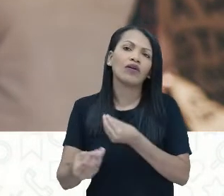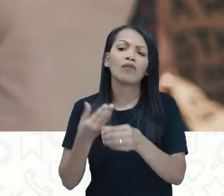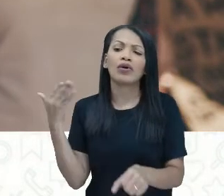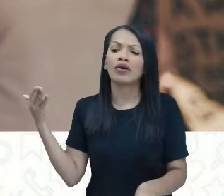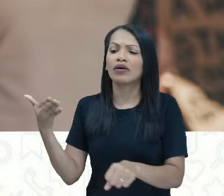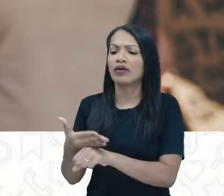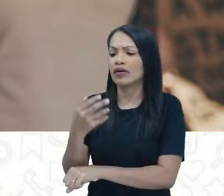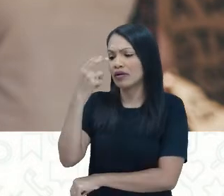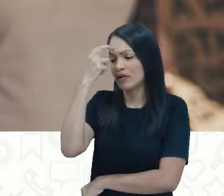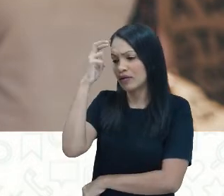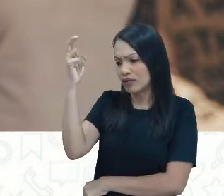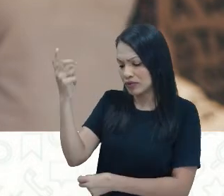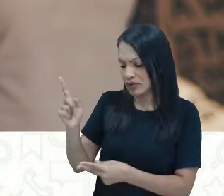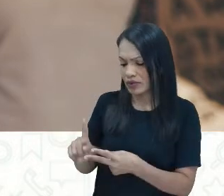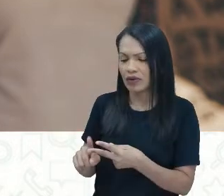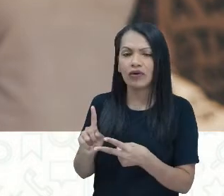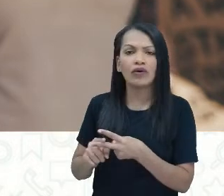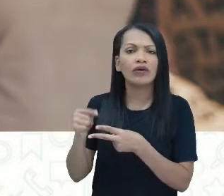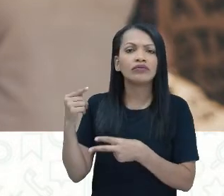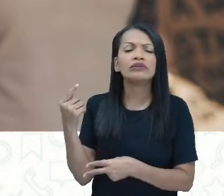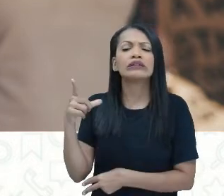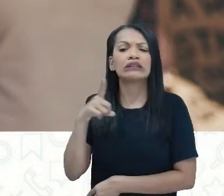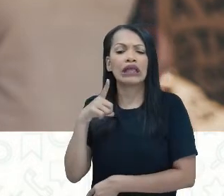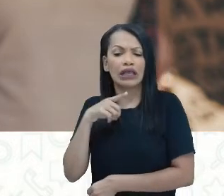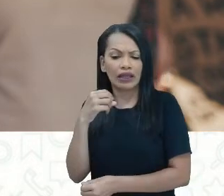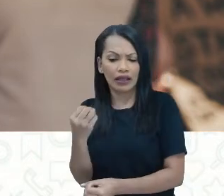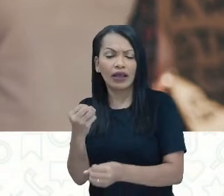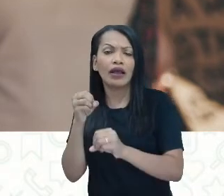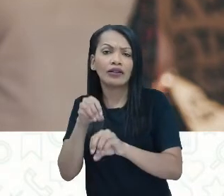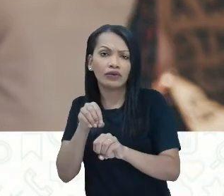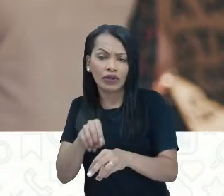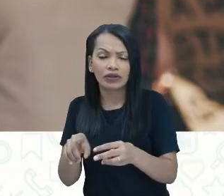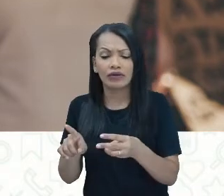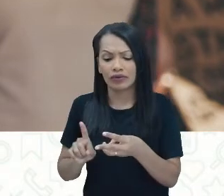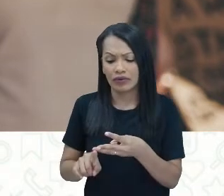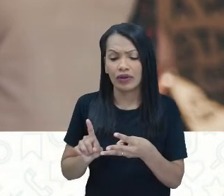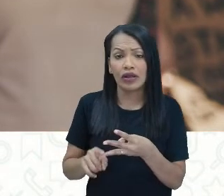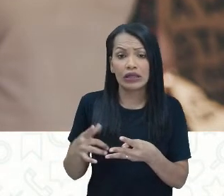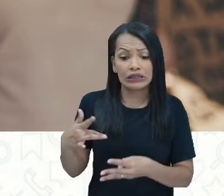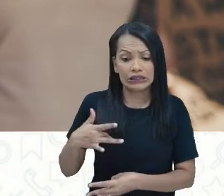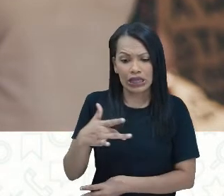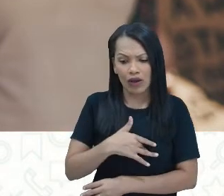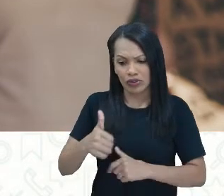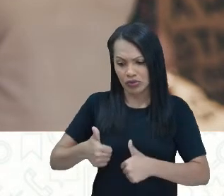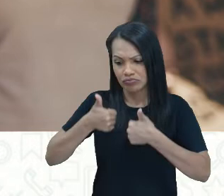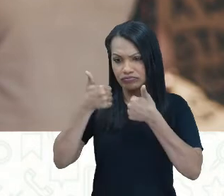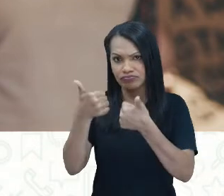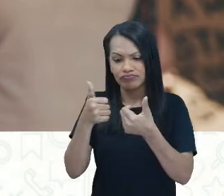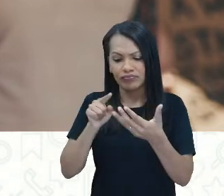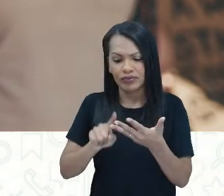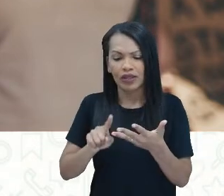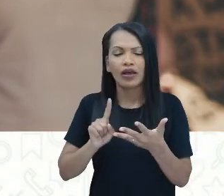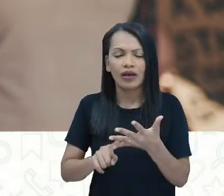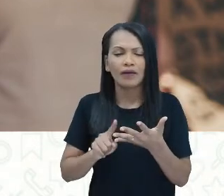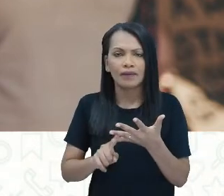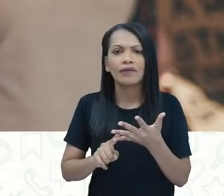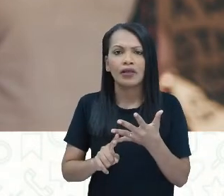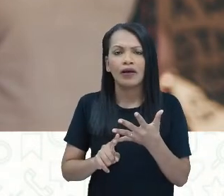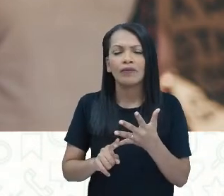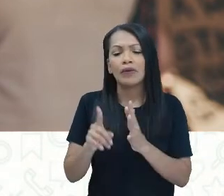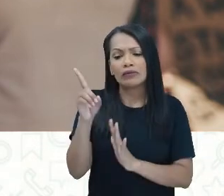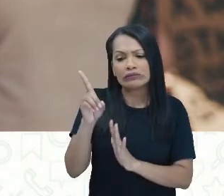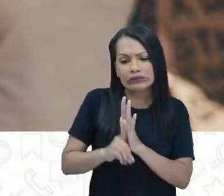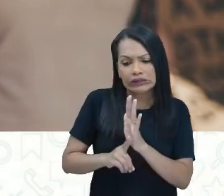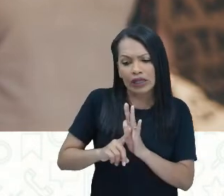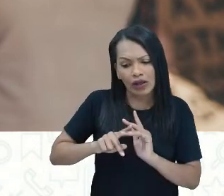à cultura, o acesso à educação, o acesso à saúde de qualidade, alimentação, dignidade humana, o